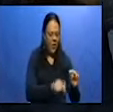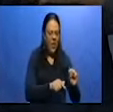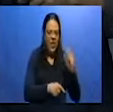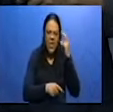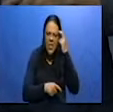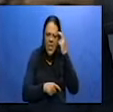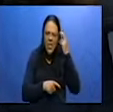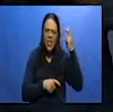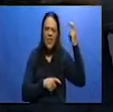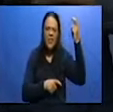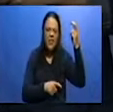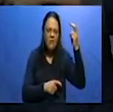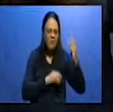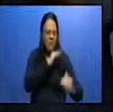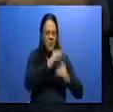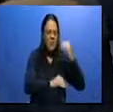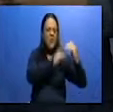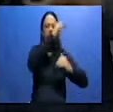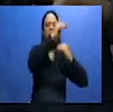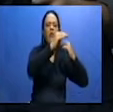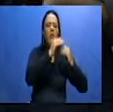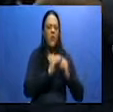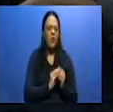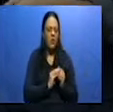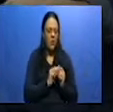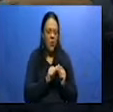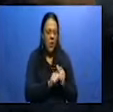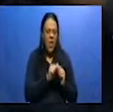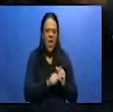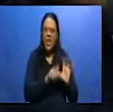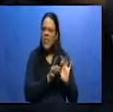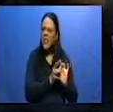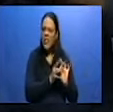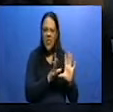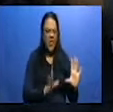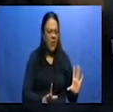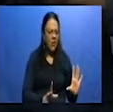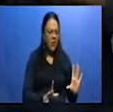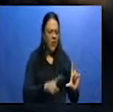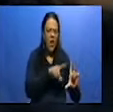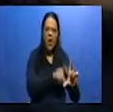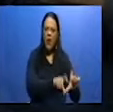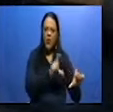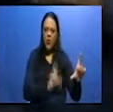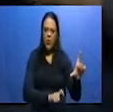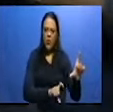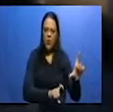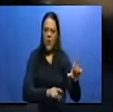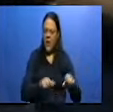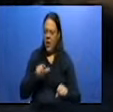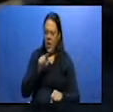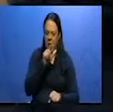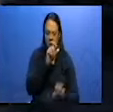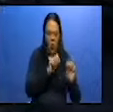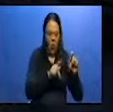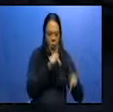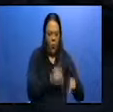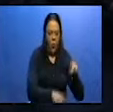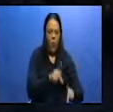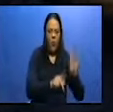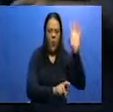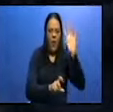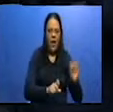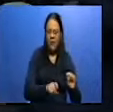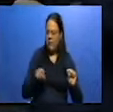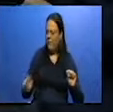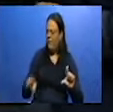e autônomos. Não precisavam dos portugueses ou de outra nação ali na época para viver, e viviam até